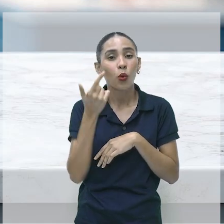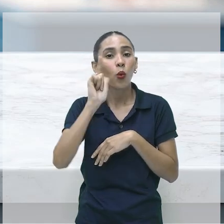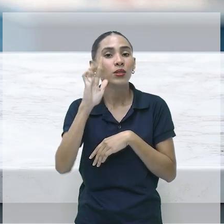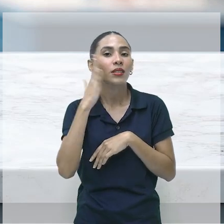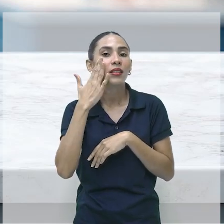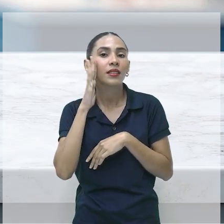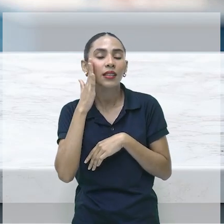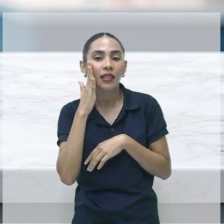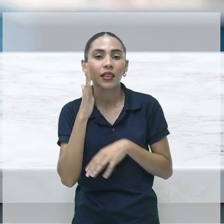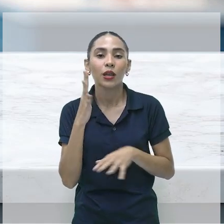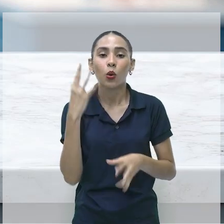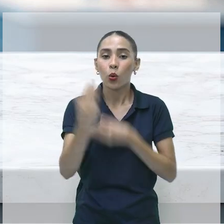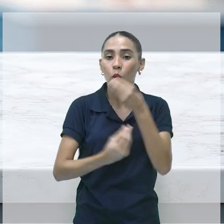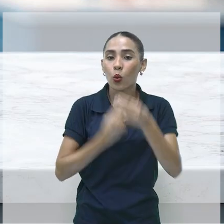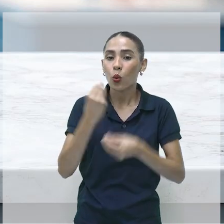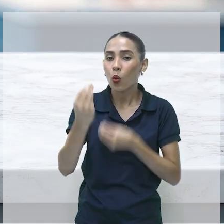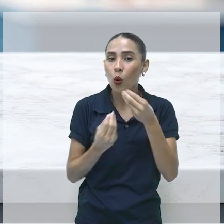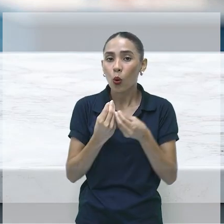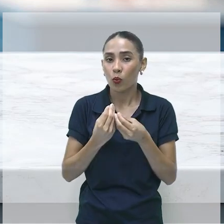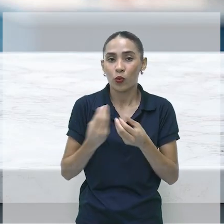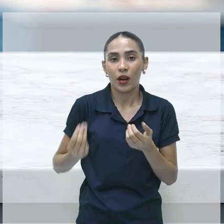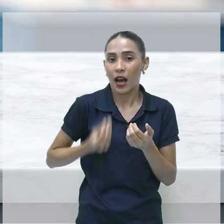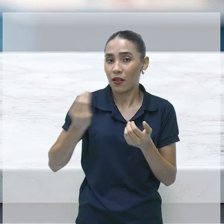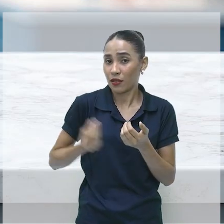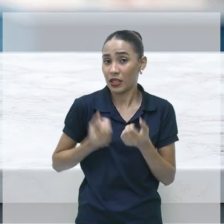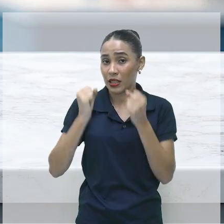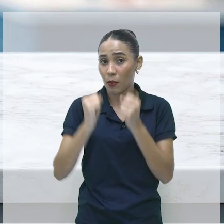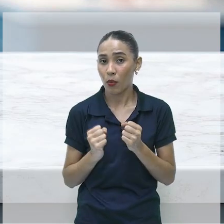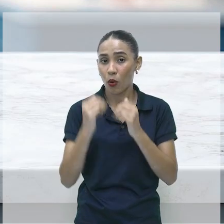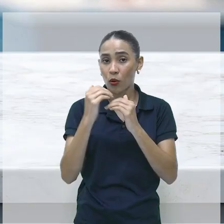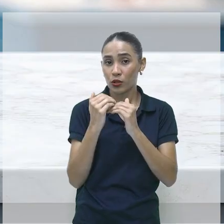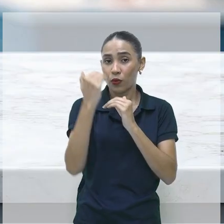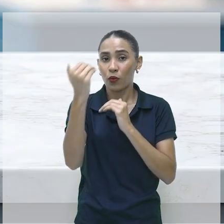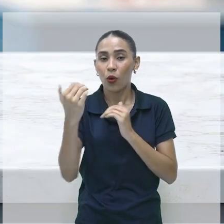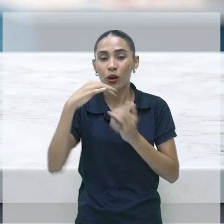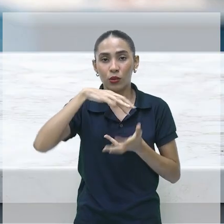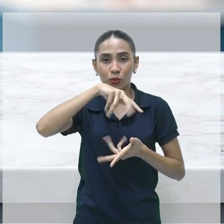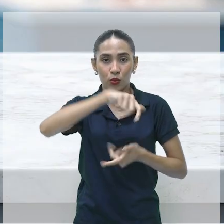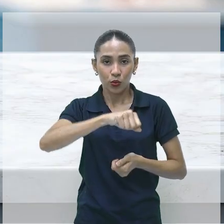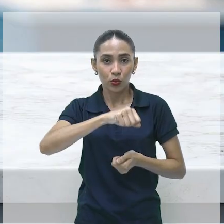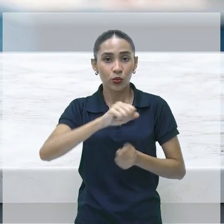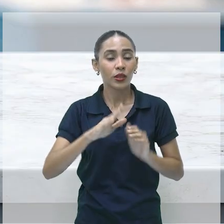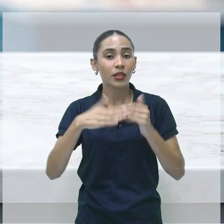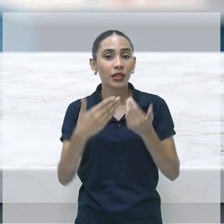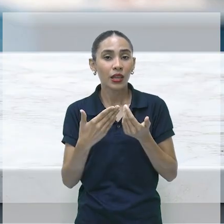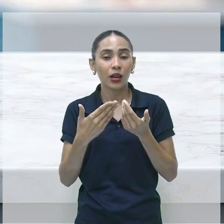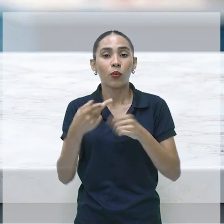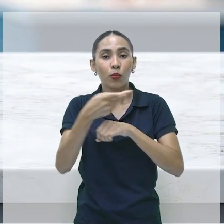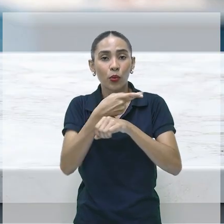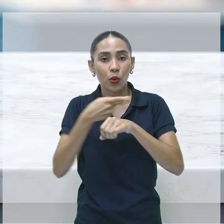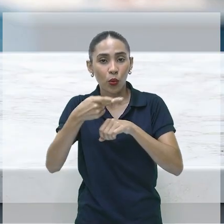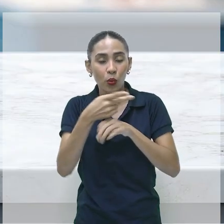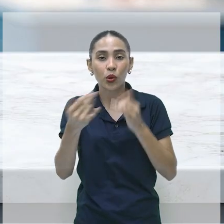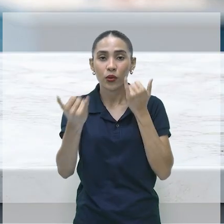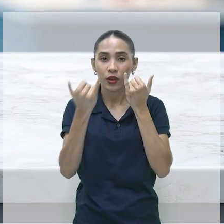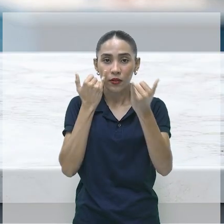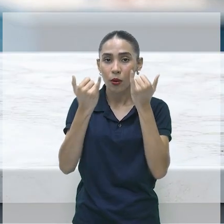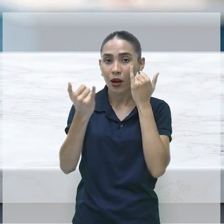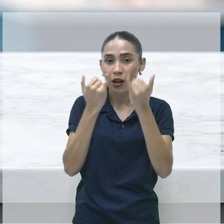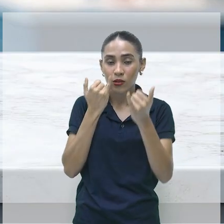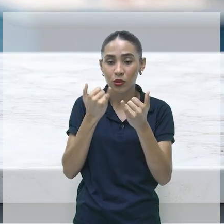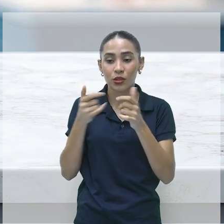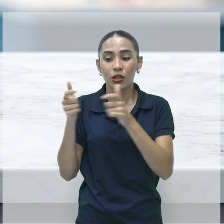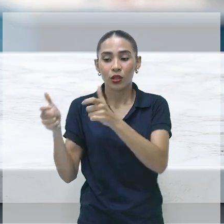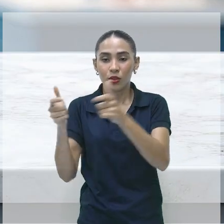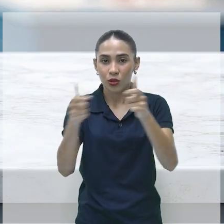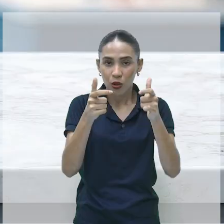tentar entender onde mais a vida pode existir no universo. Então, eles buscam aí as